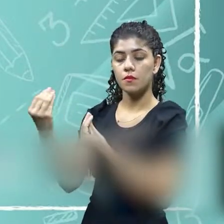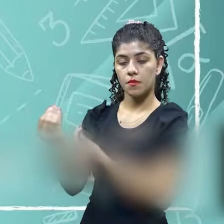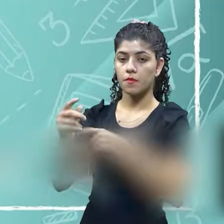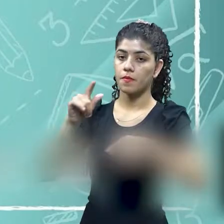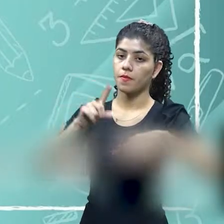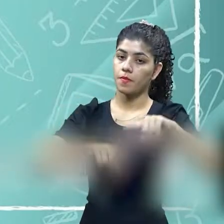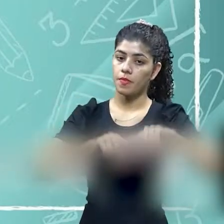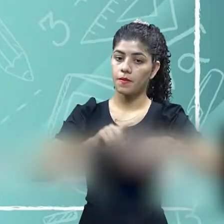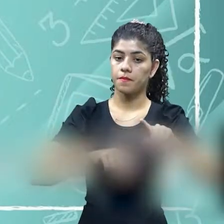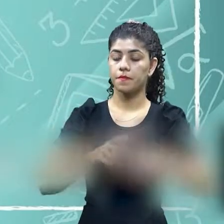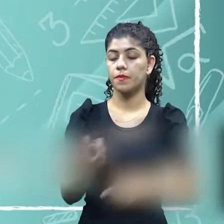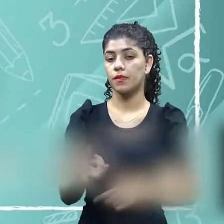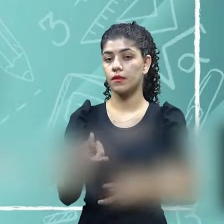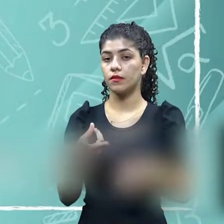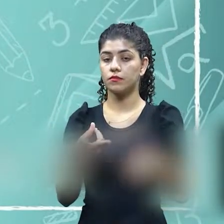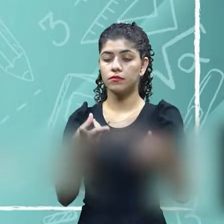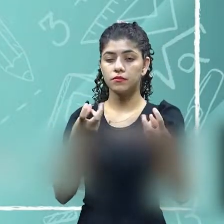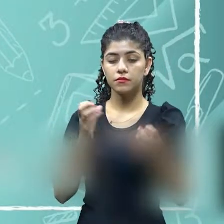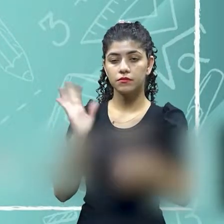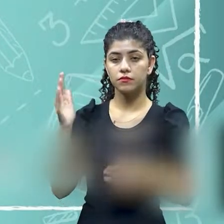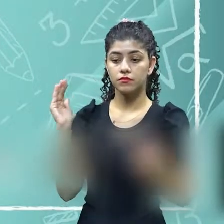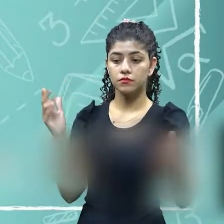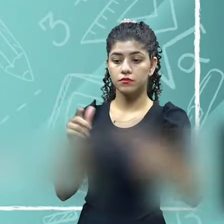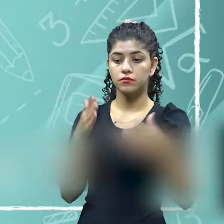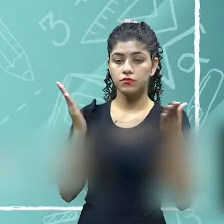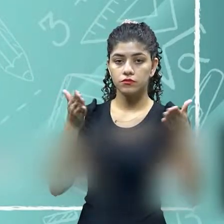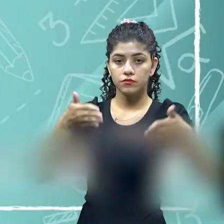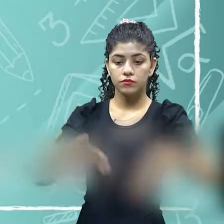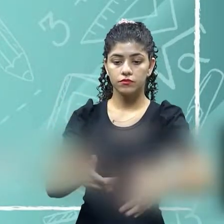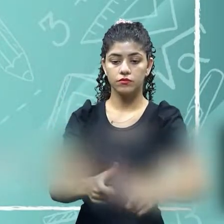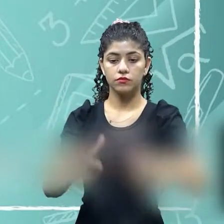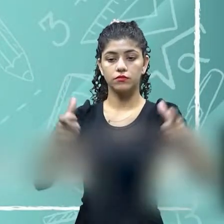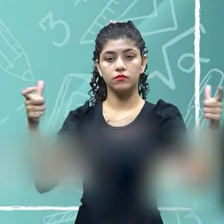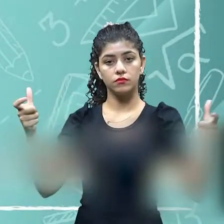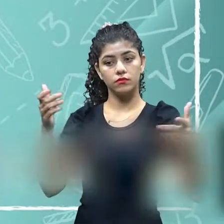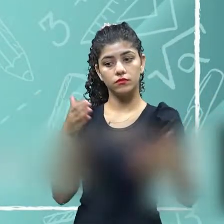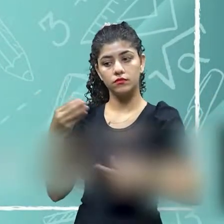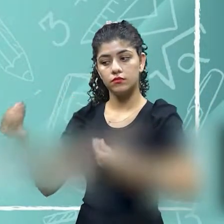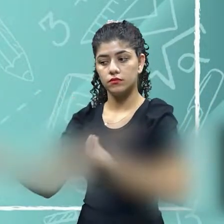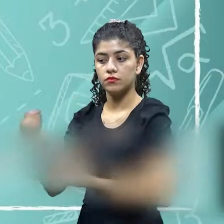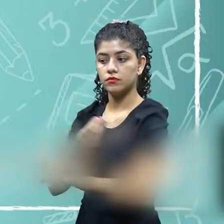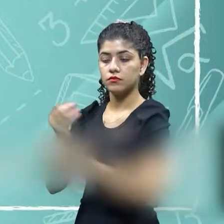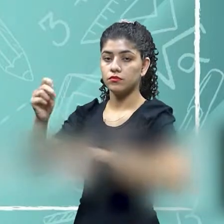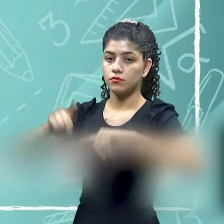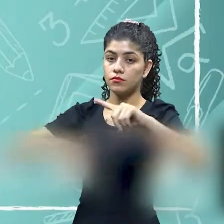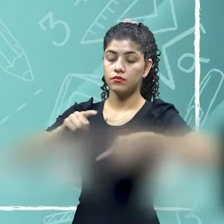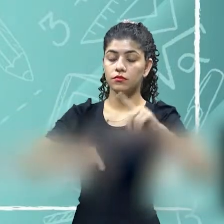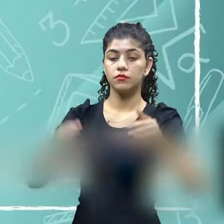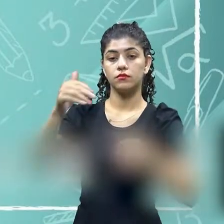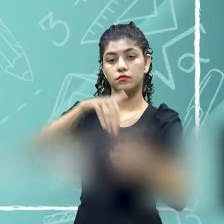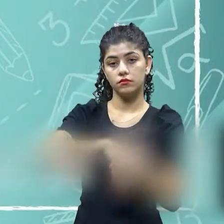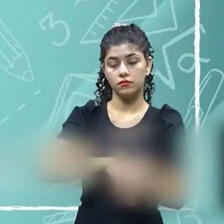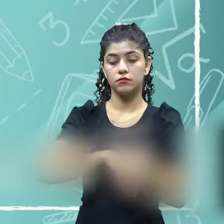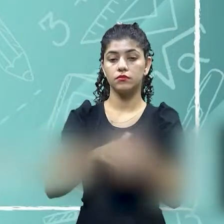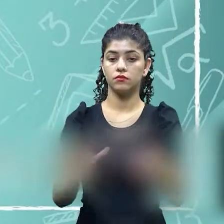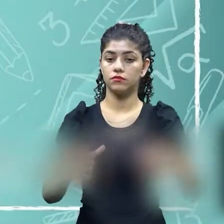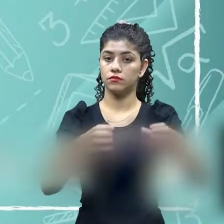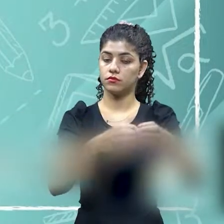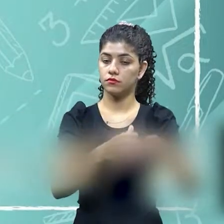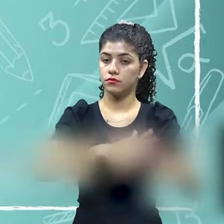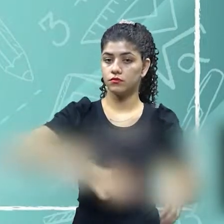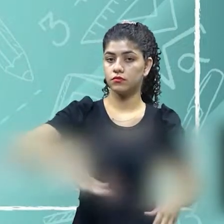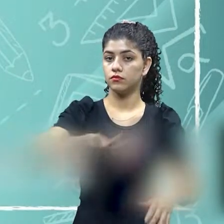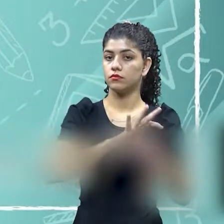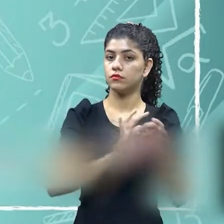nesse primeiro ponto, já observamos que o foco é ampliar a troca de mercadorias entre os membros pertencentes